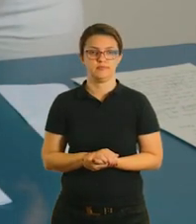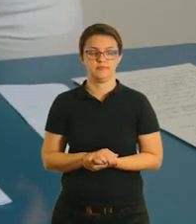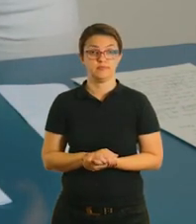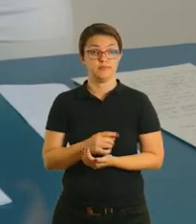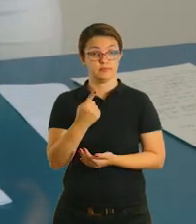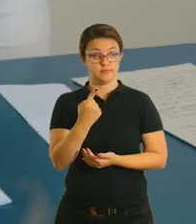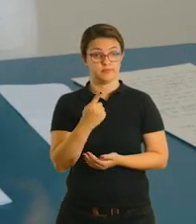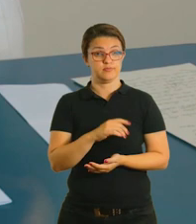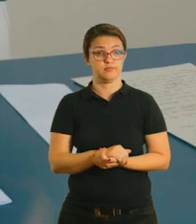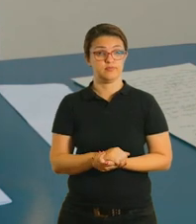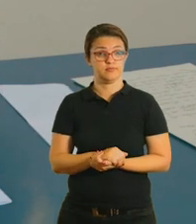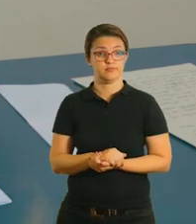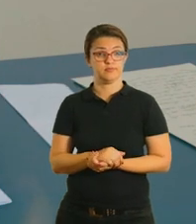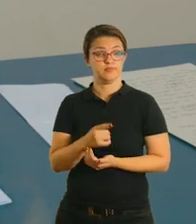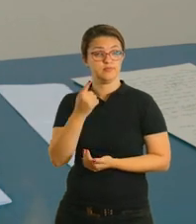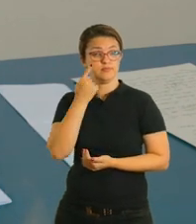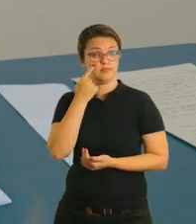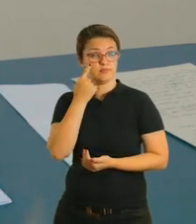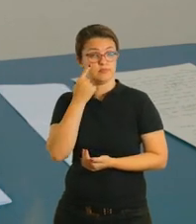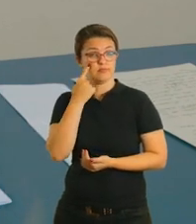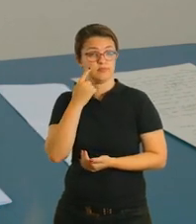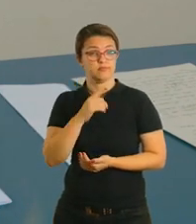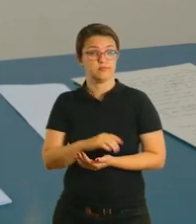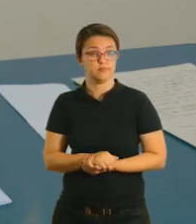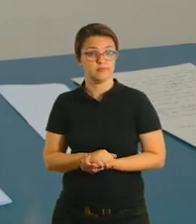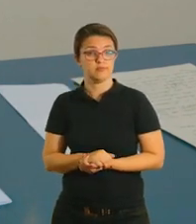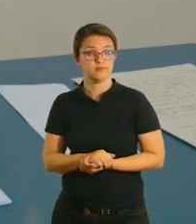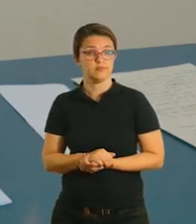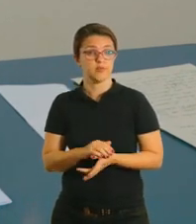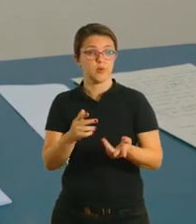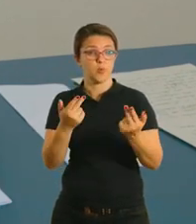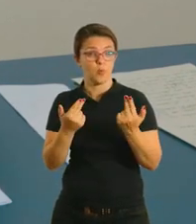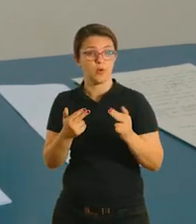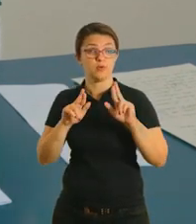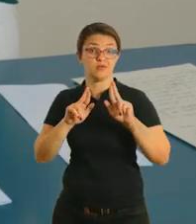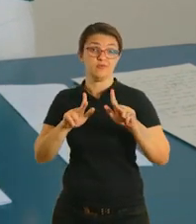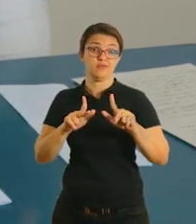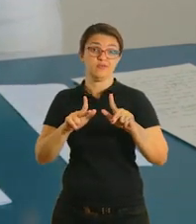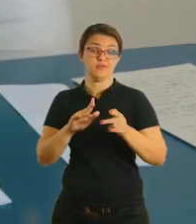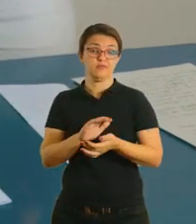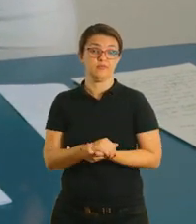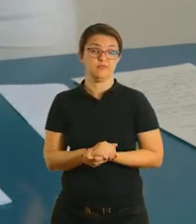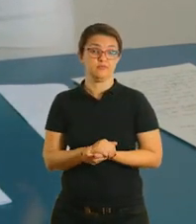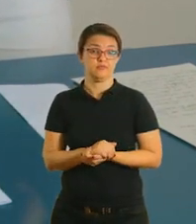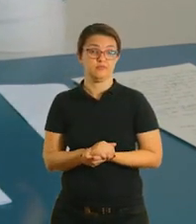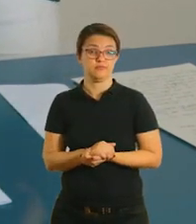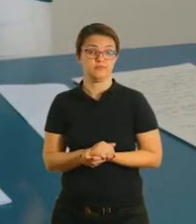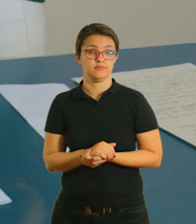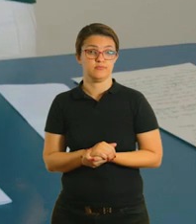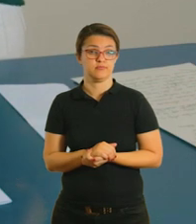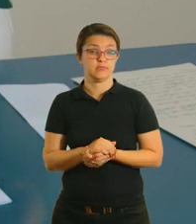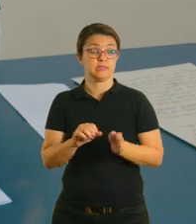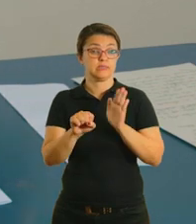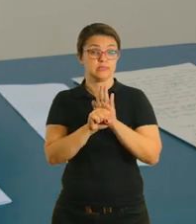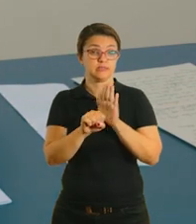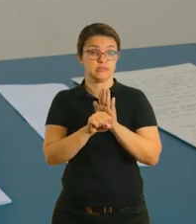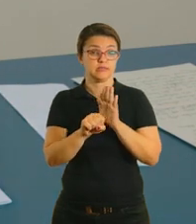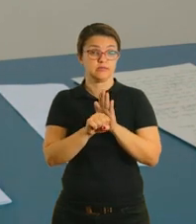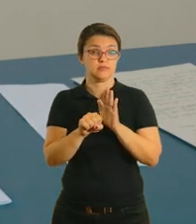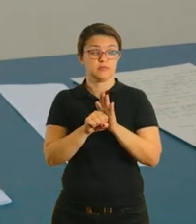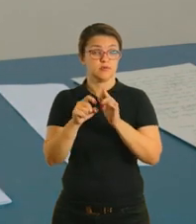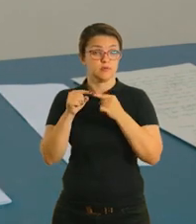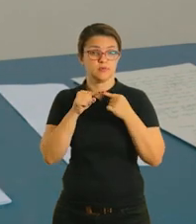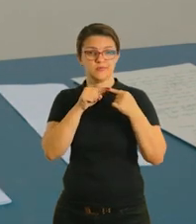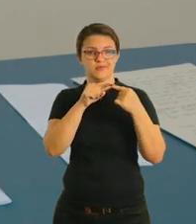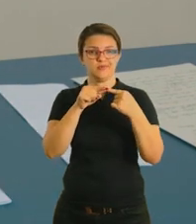Vamos para a atividade número 1. Verifique se as sentenças possuem relações de igualdade ou diferença. Use os seguintes símbolos para indicar o